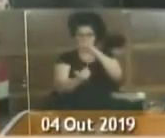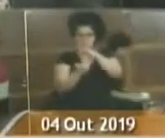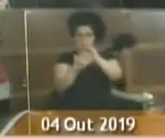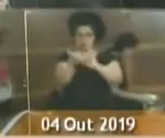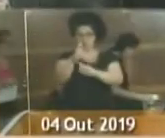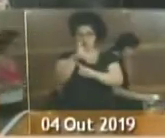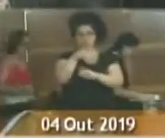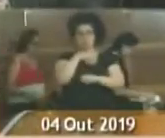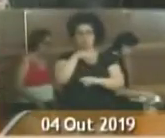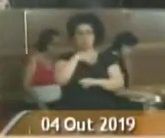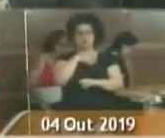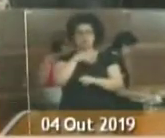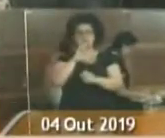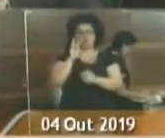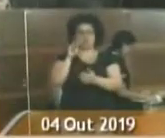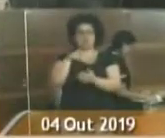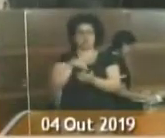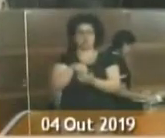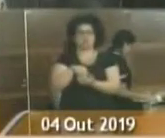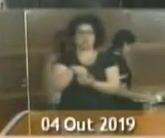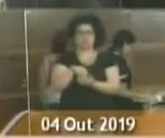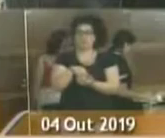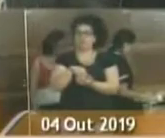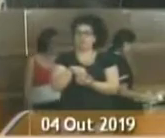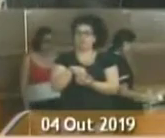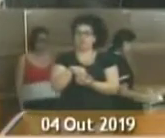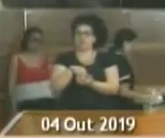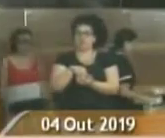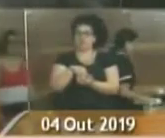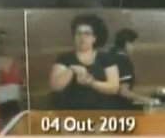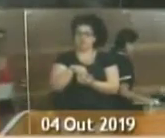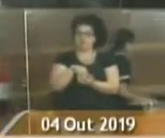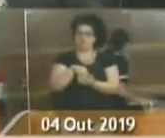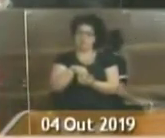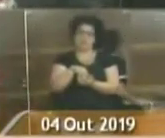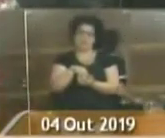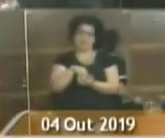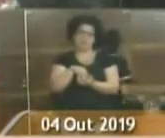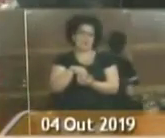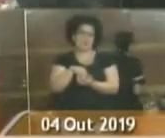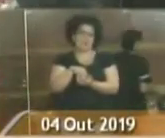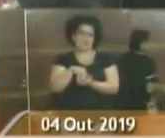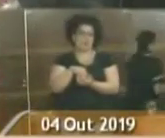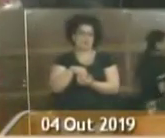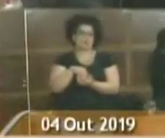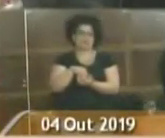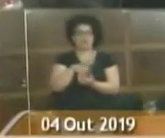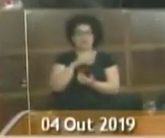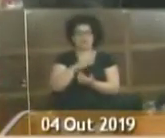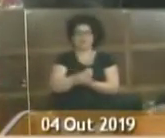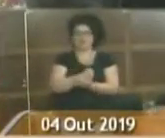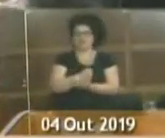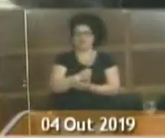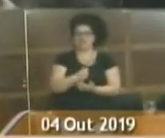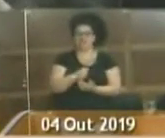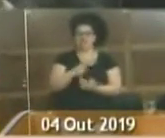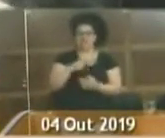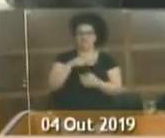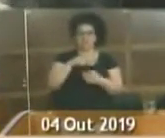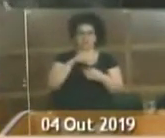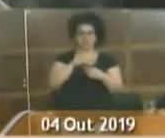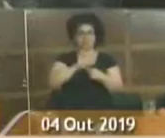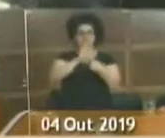uma apresentação, né, de um adestrador ali na Praça do Papão, que nós estamos nesse